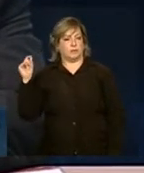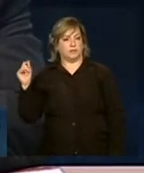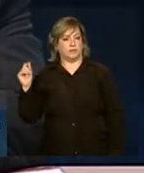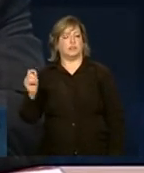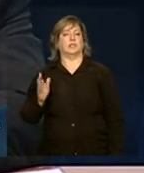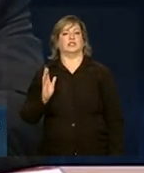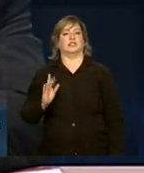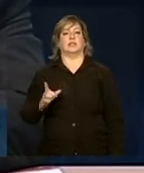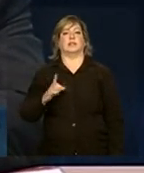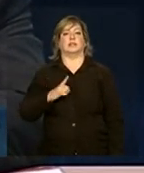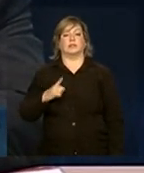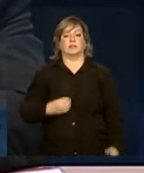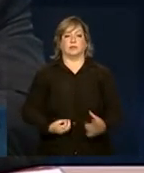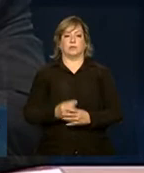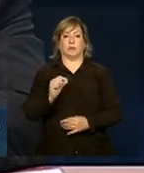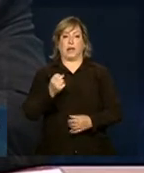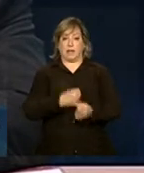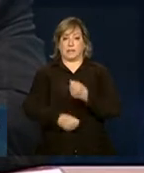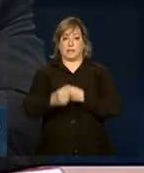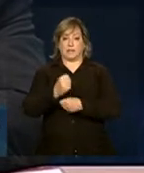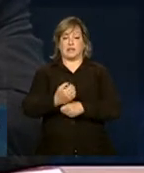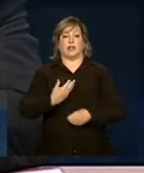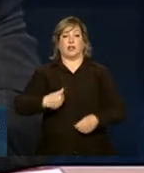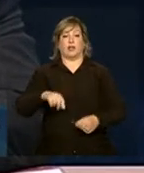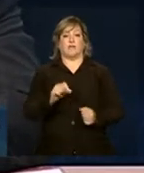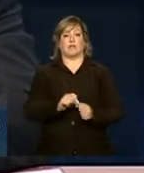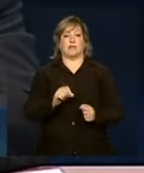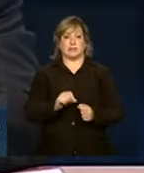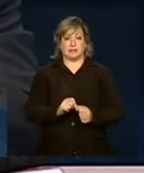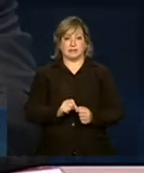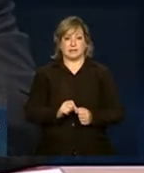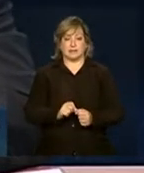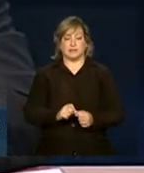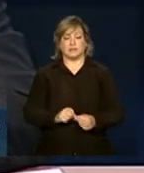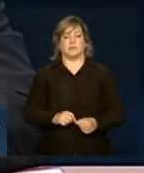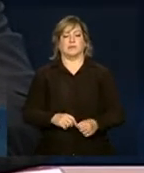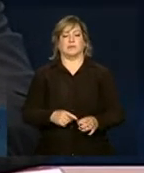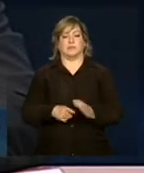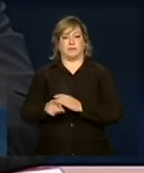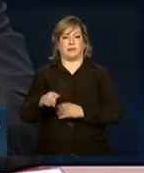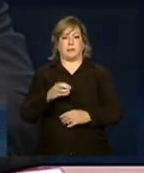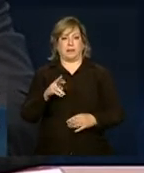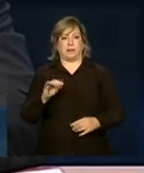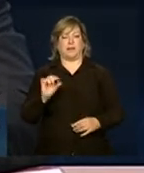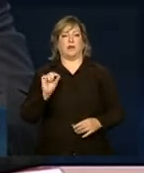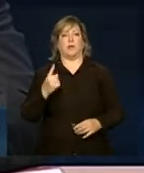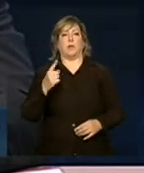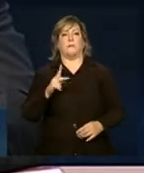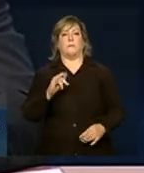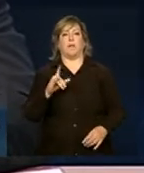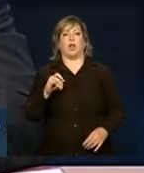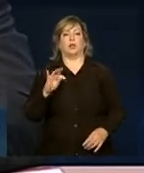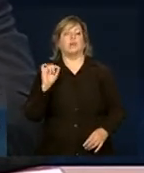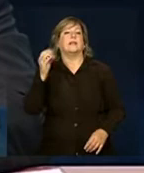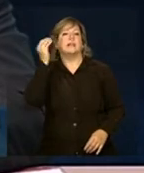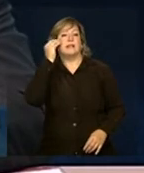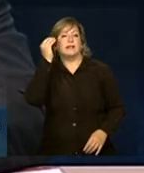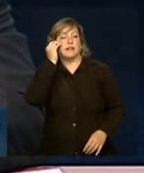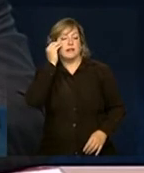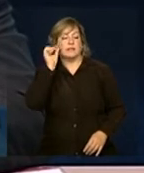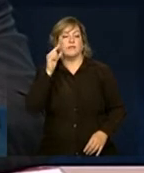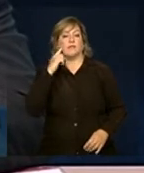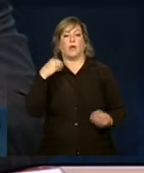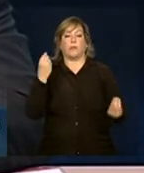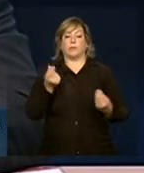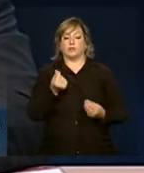já está implantando no ano passado nós fizemos milhão uma um piloto que com o curso que nós